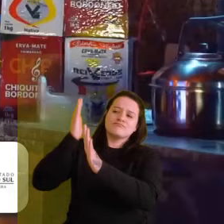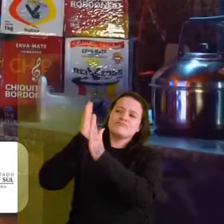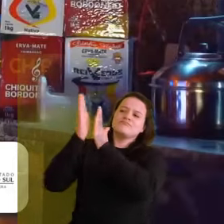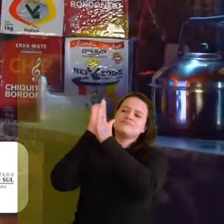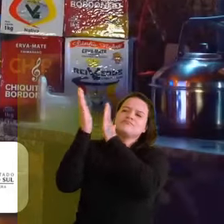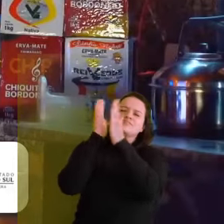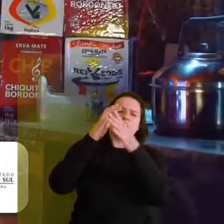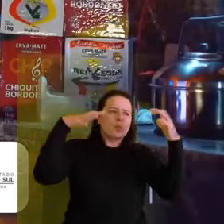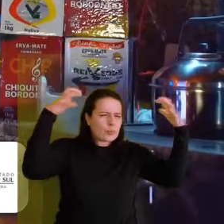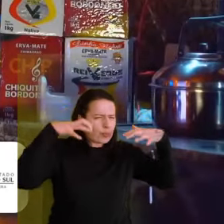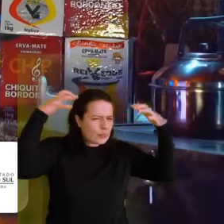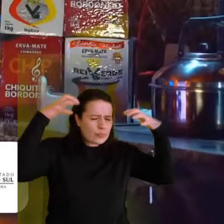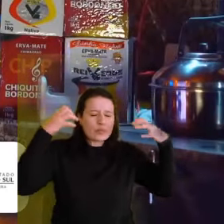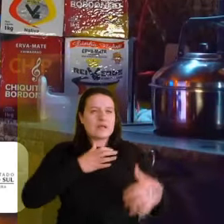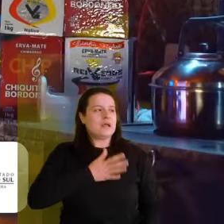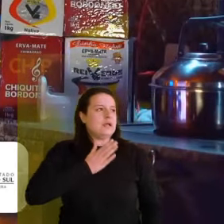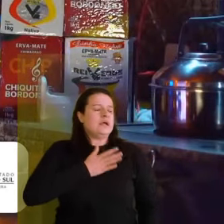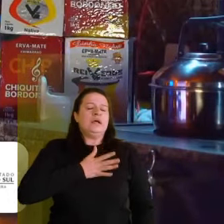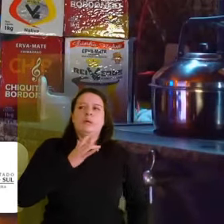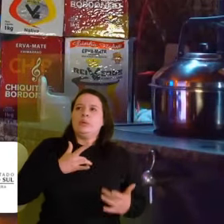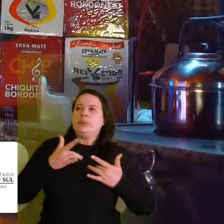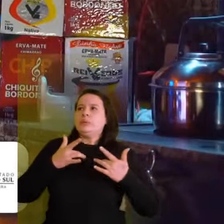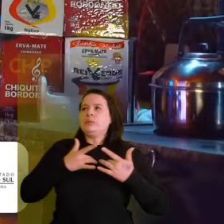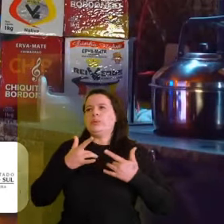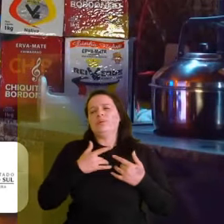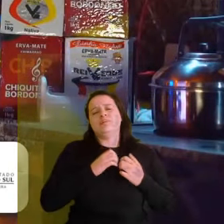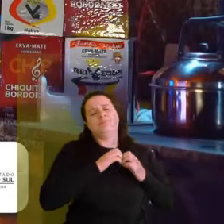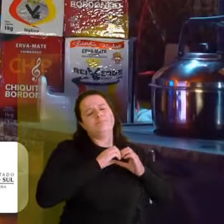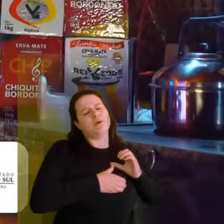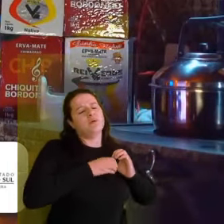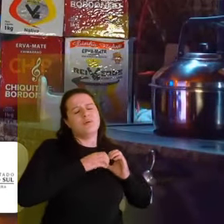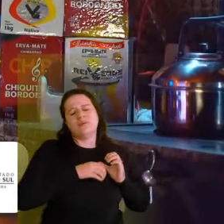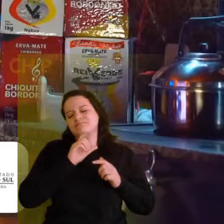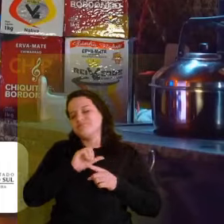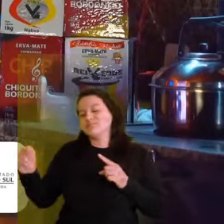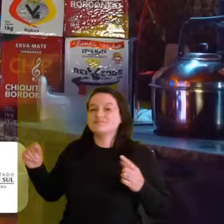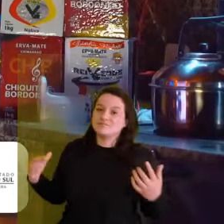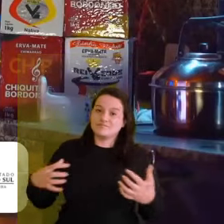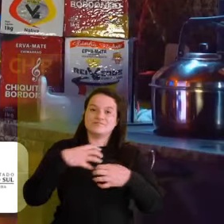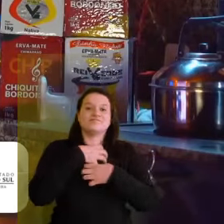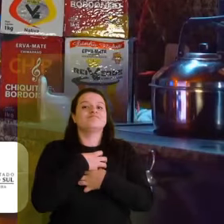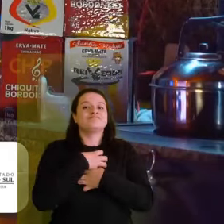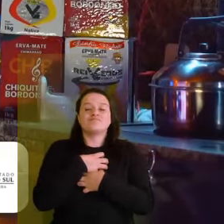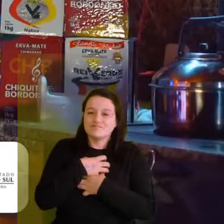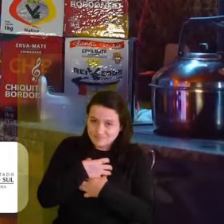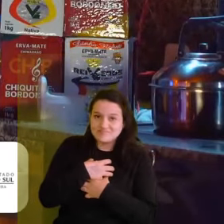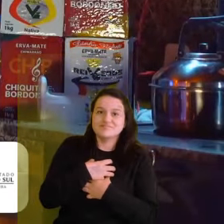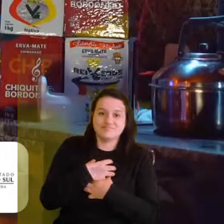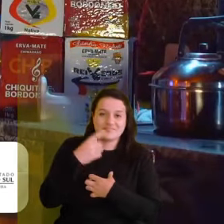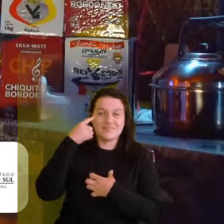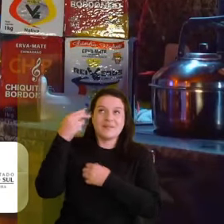coração também chorou quando parti. Trago o rosário trançado nas minhas mãos, que quem me protege os caminhos por onde eu